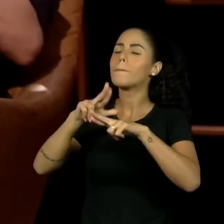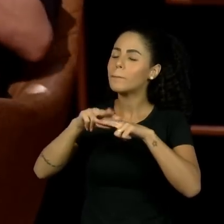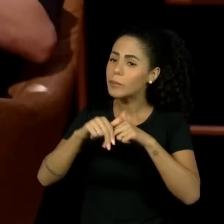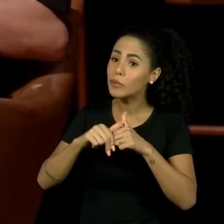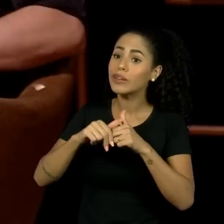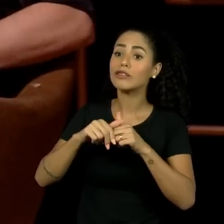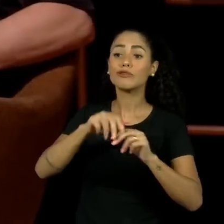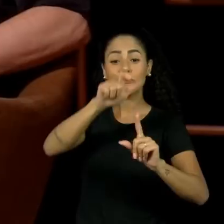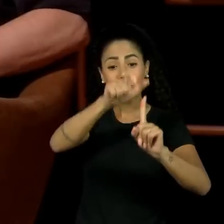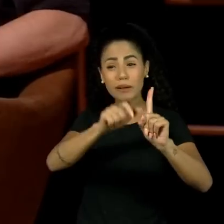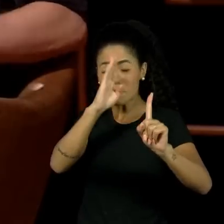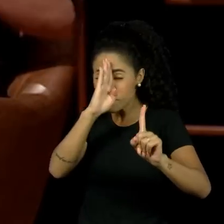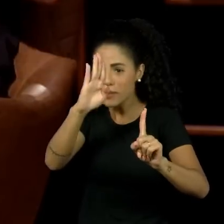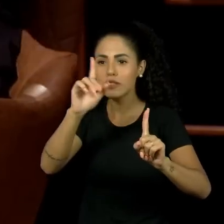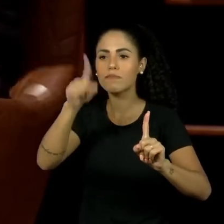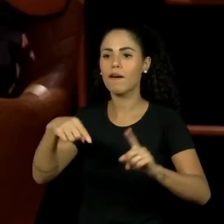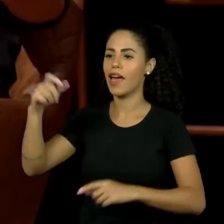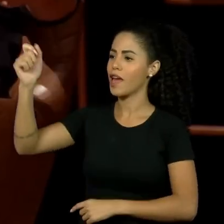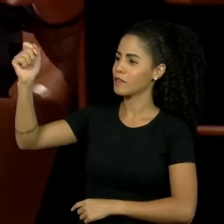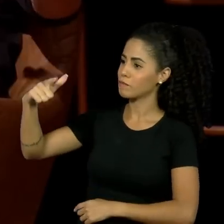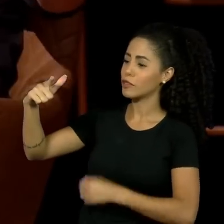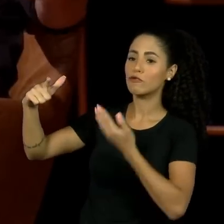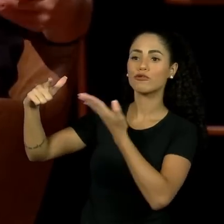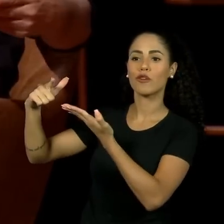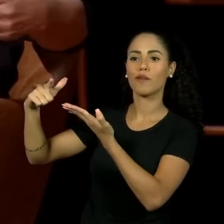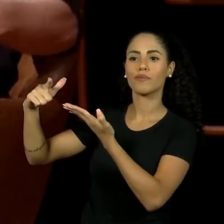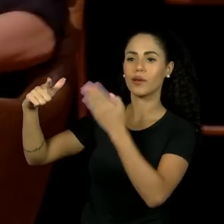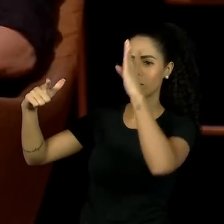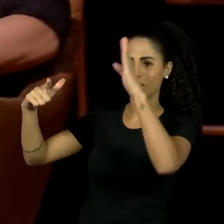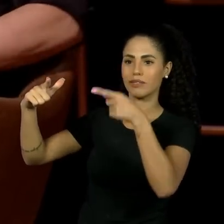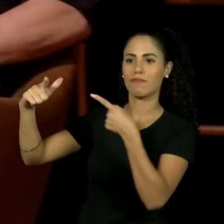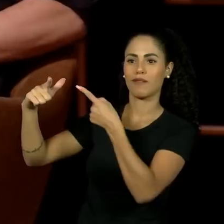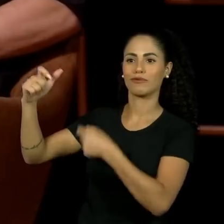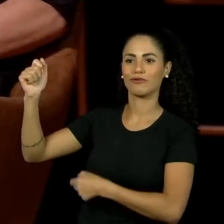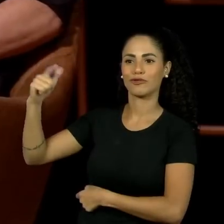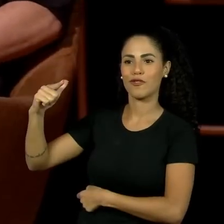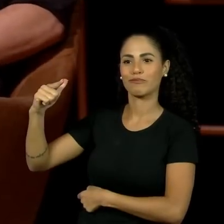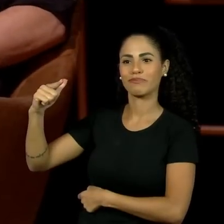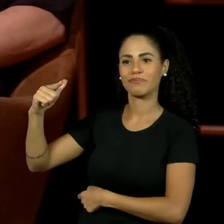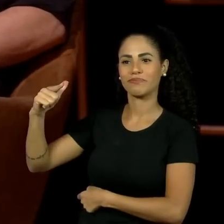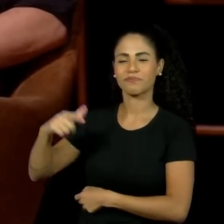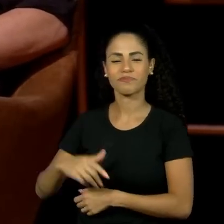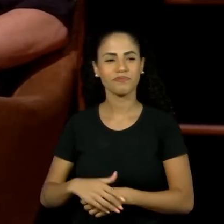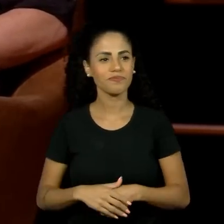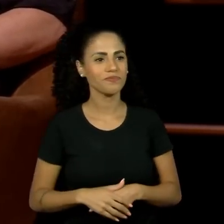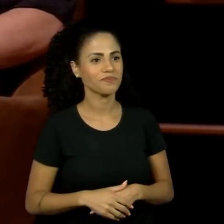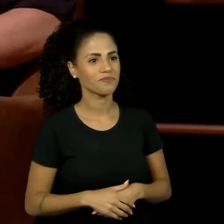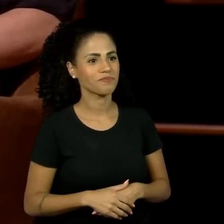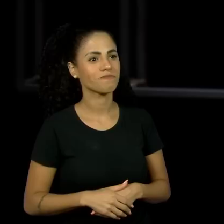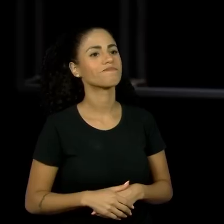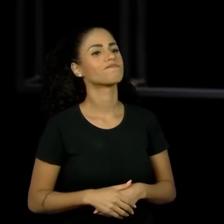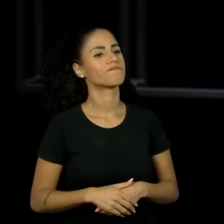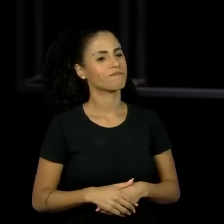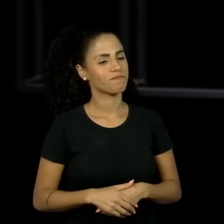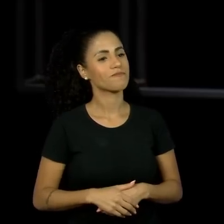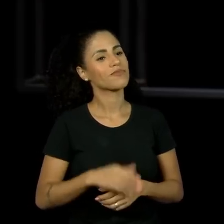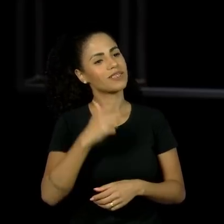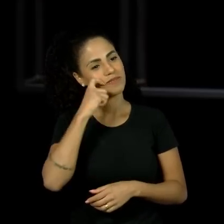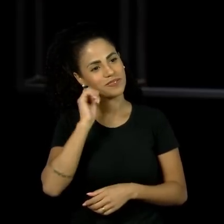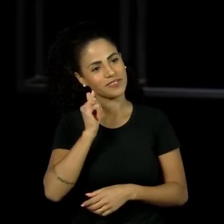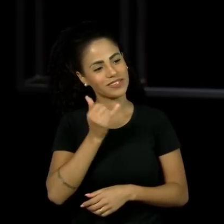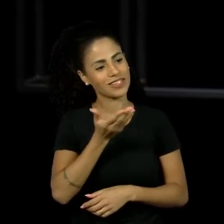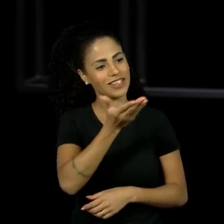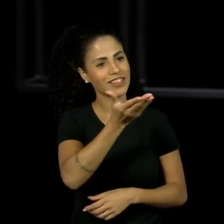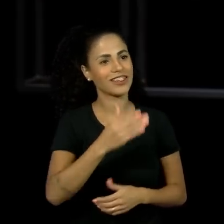que o sol é um dos personagens mais importantes do romance. Então, olha só o depoimento que a gente tem